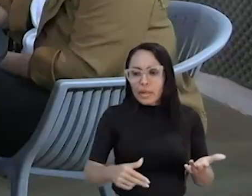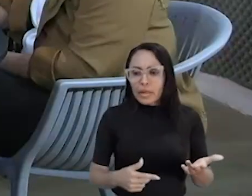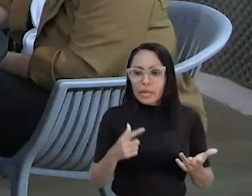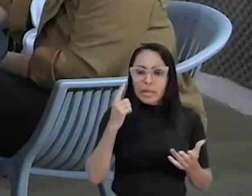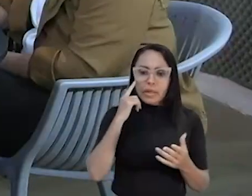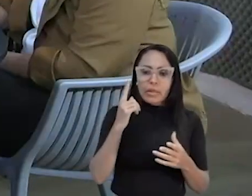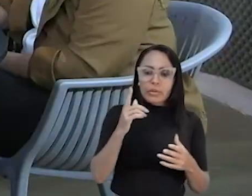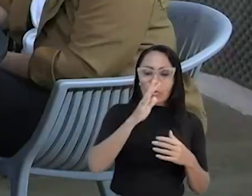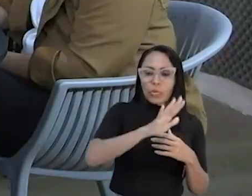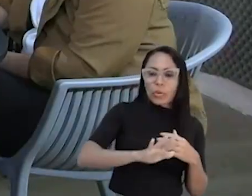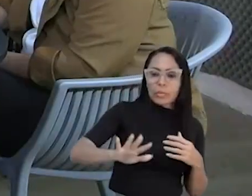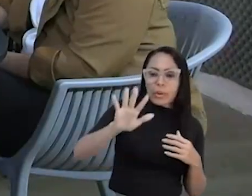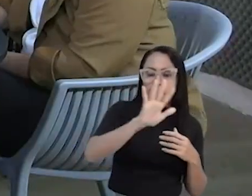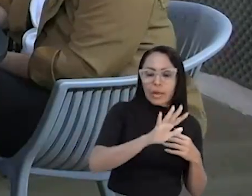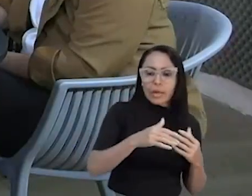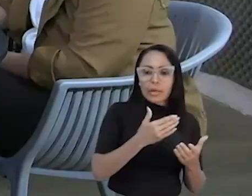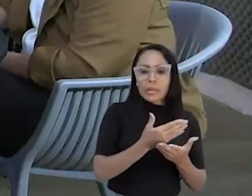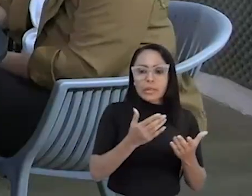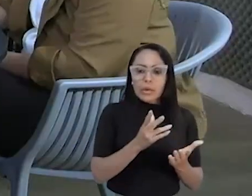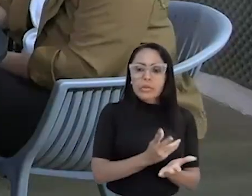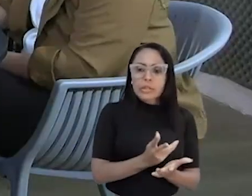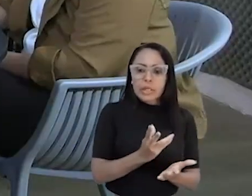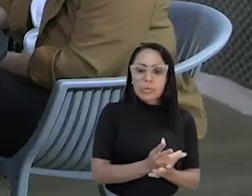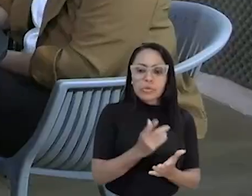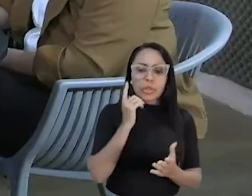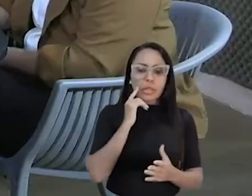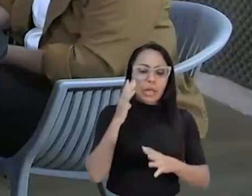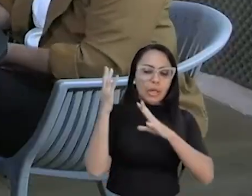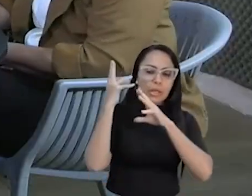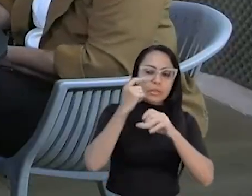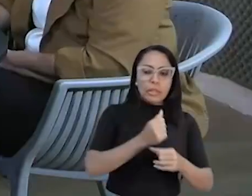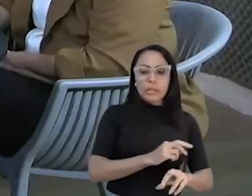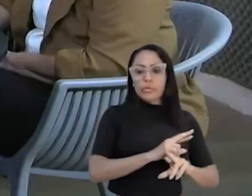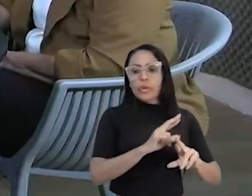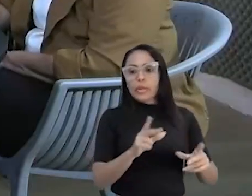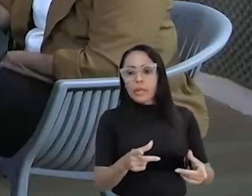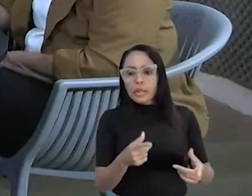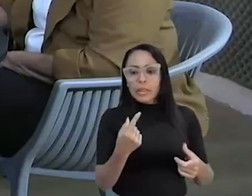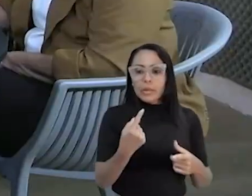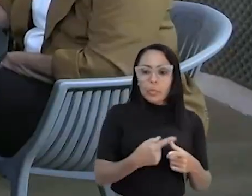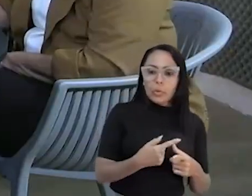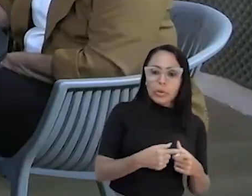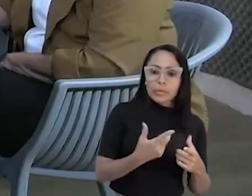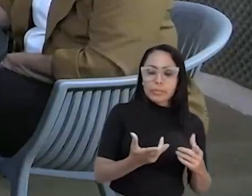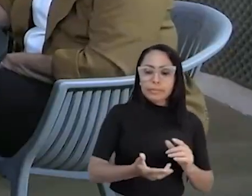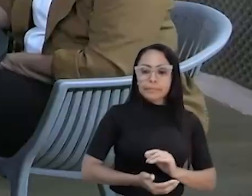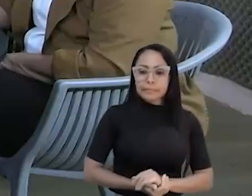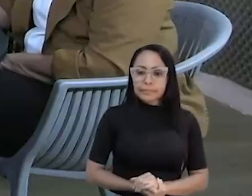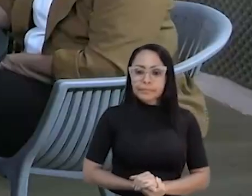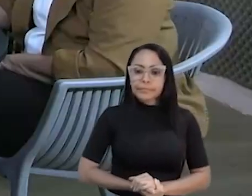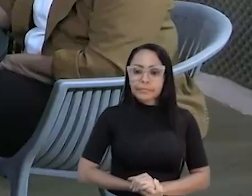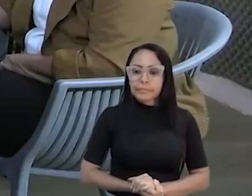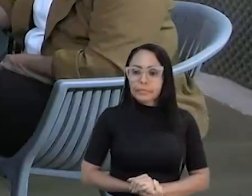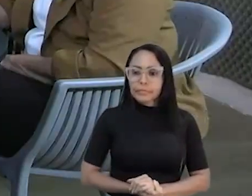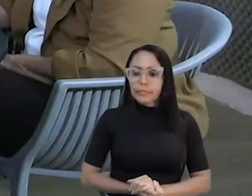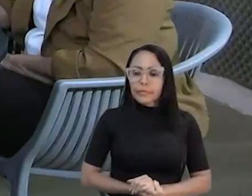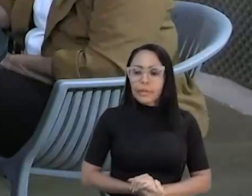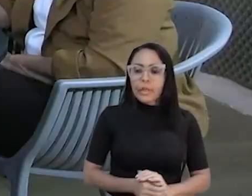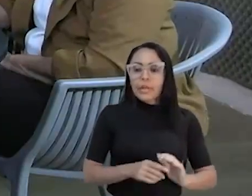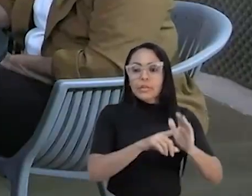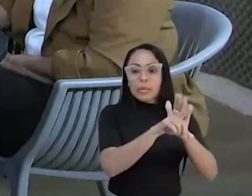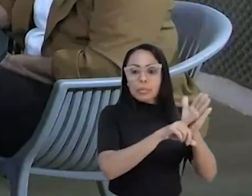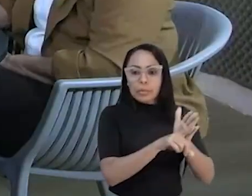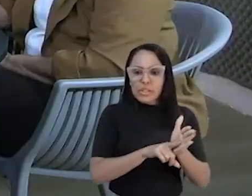só com imagem, né? Mas eu vou sempre chegar a resultados diferentes. Por quê? Esse encaixe, né? E vocês pesquisem